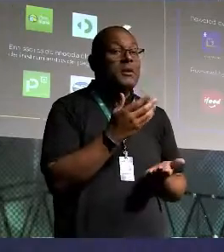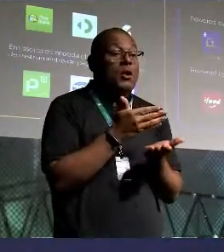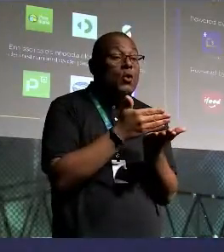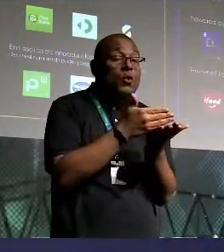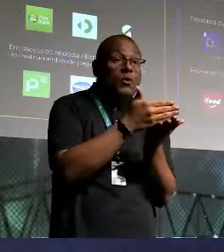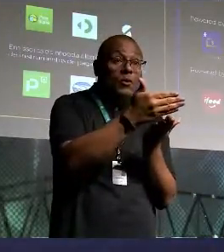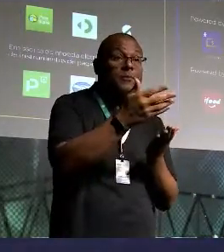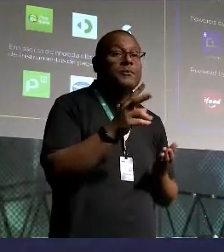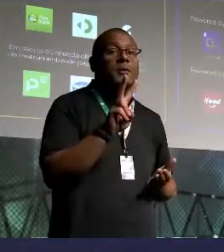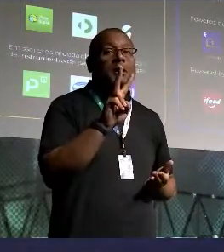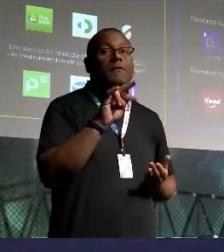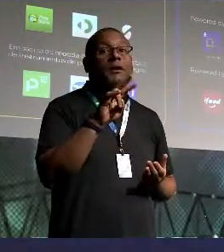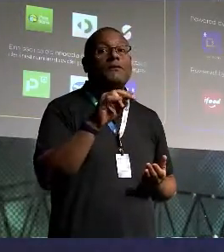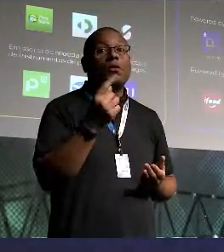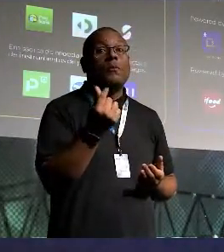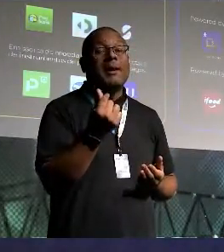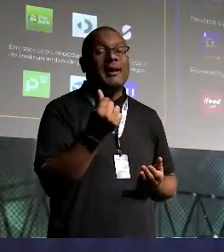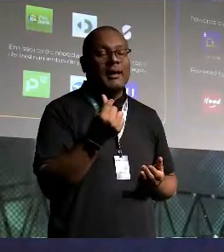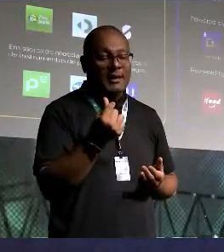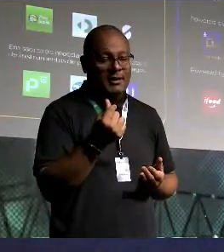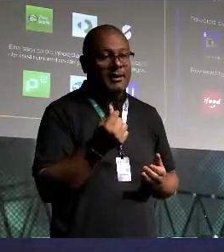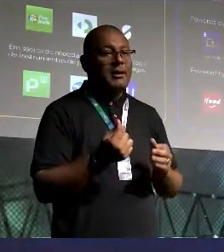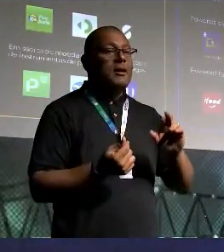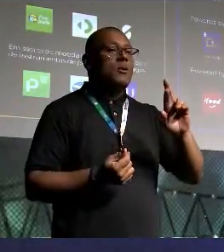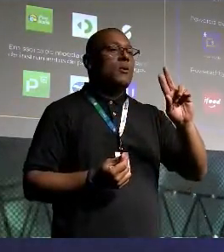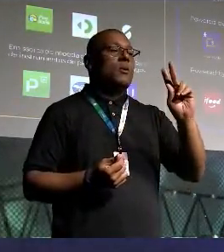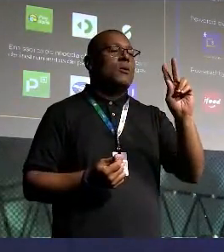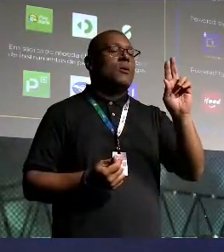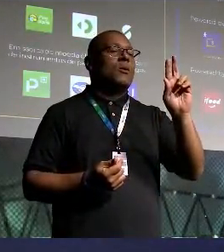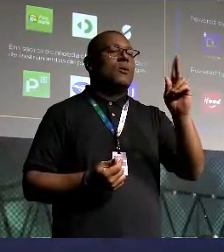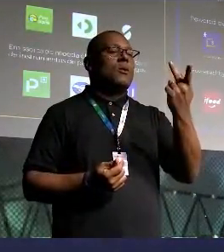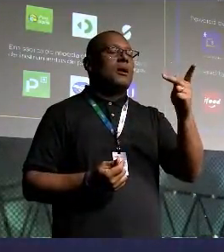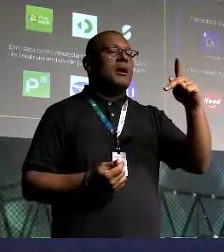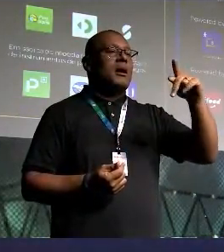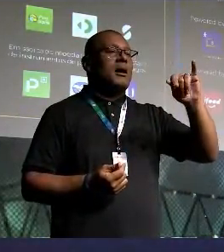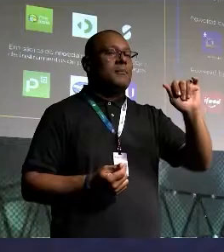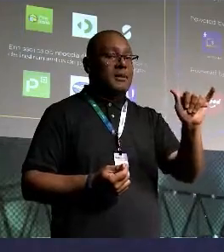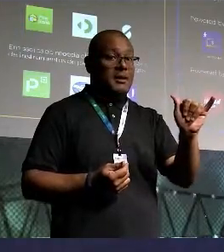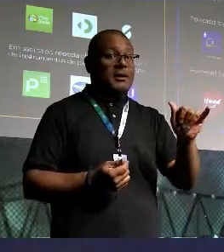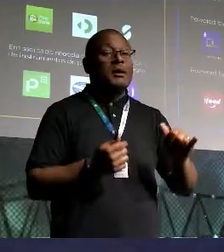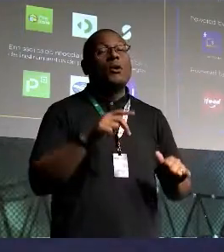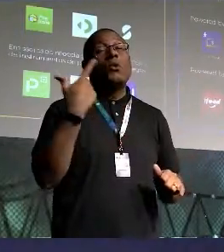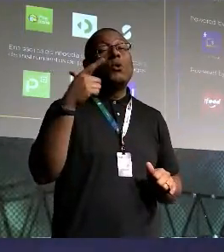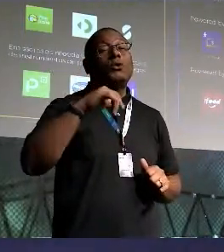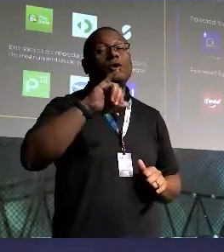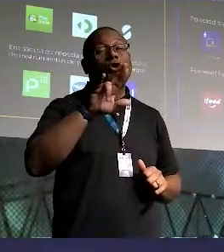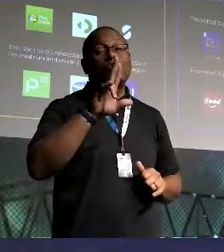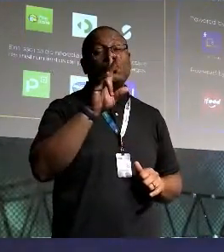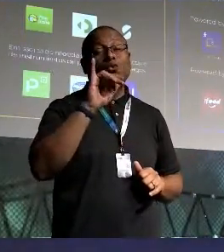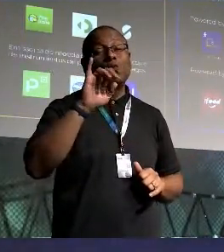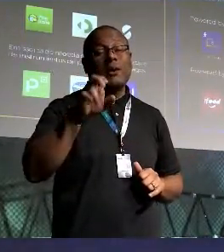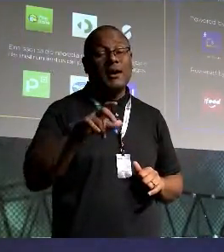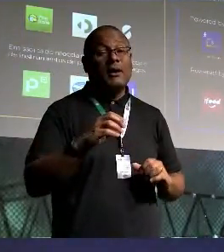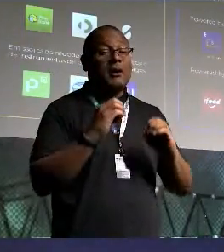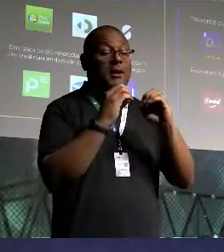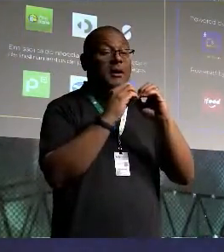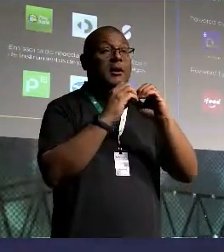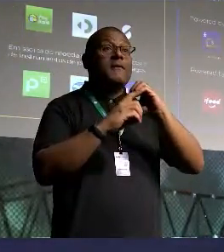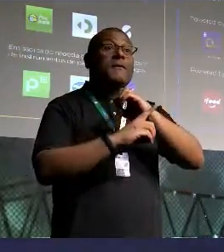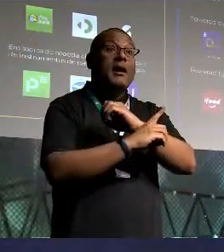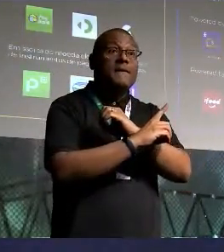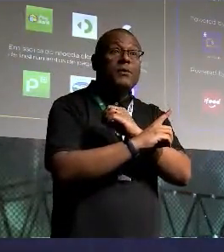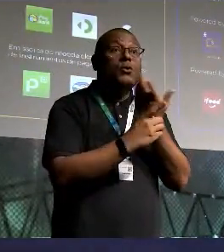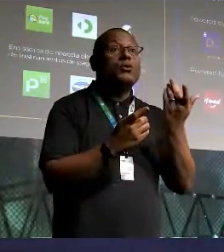iniciativas como o Vivo Money, a gente começa a ver o Rappi, a gente começa a ver o Enjoei, a gente vê o iFood querendo ser o banco dos